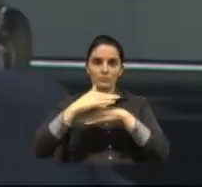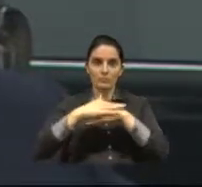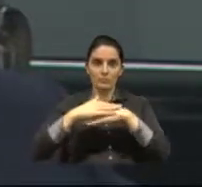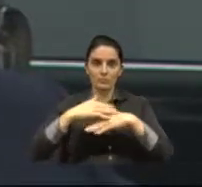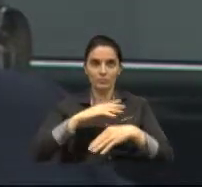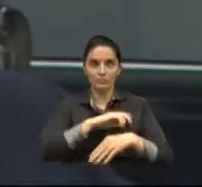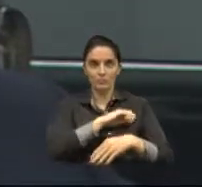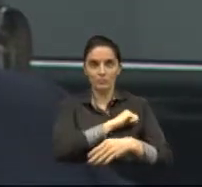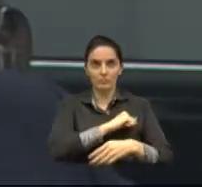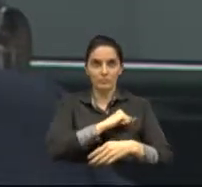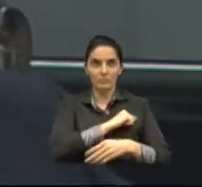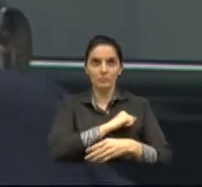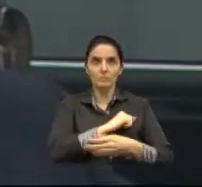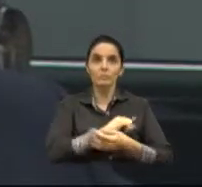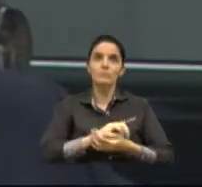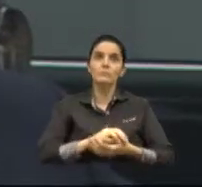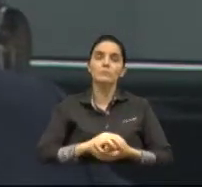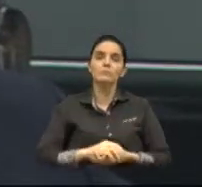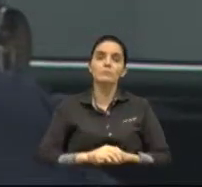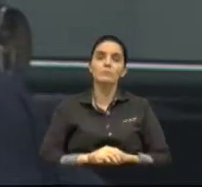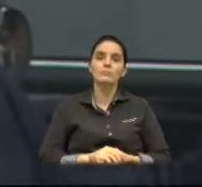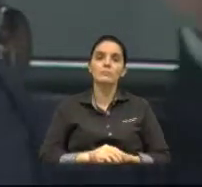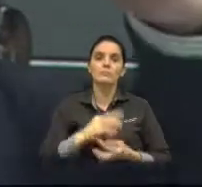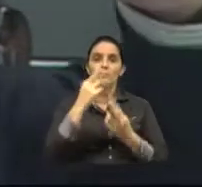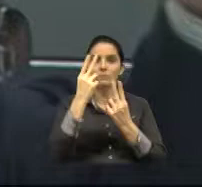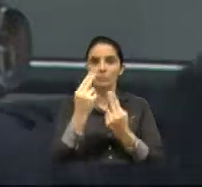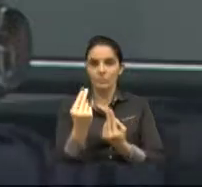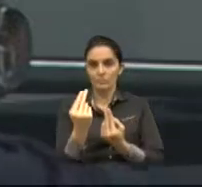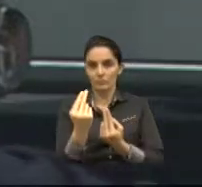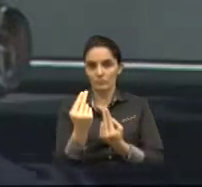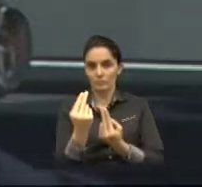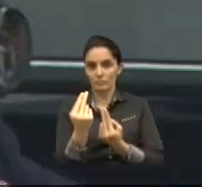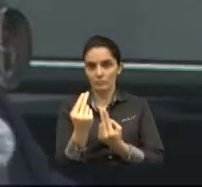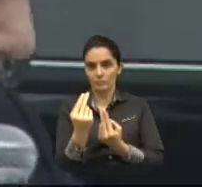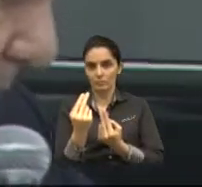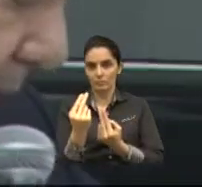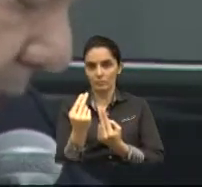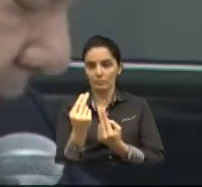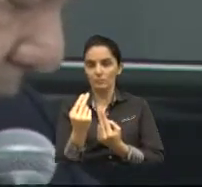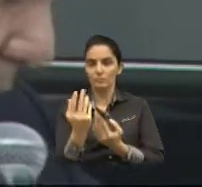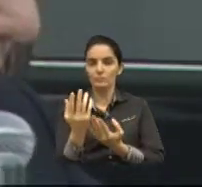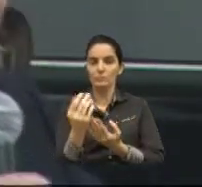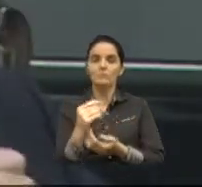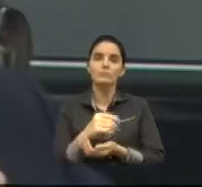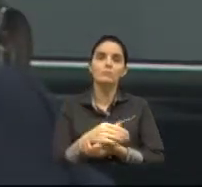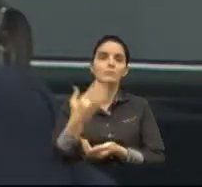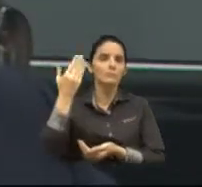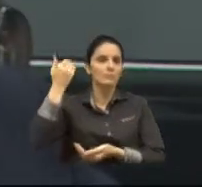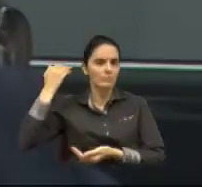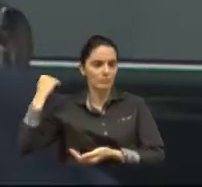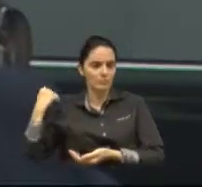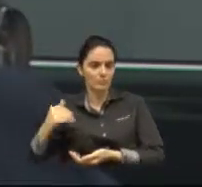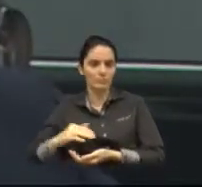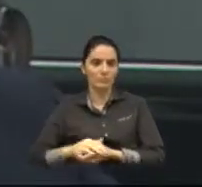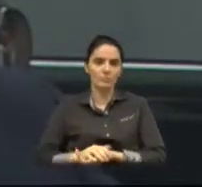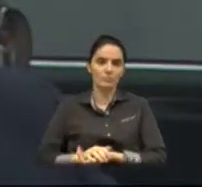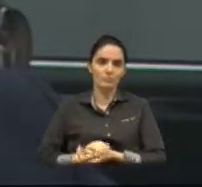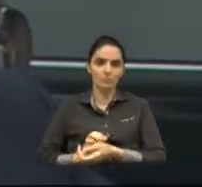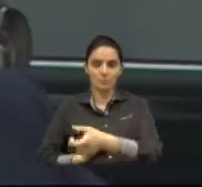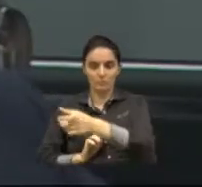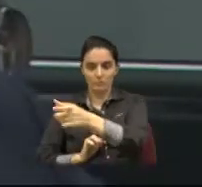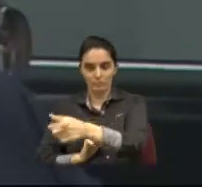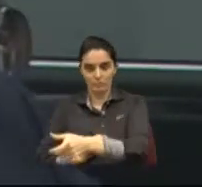e da maneira que foi lhe ensinado a todos que ali fazem parte. Eu queria falar do Paulo, que ele é uma